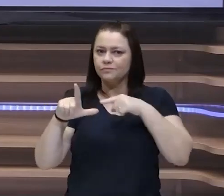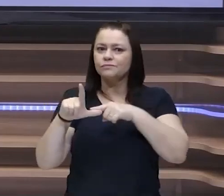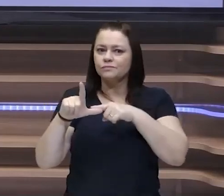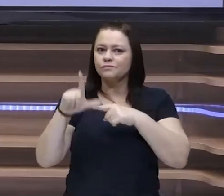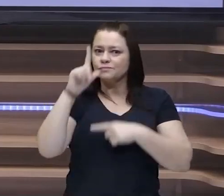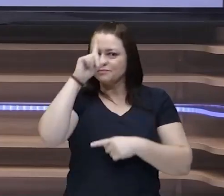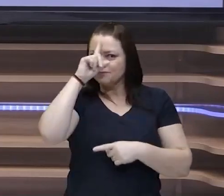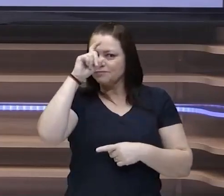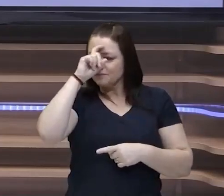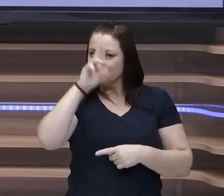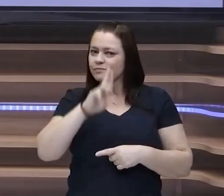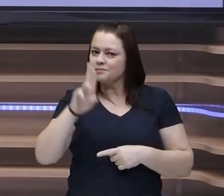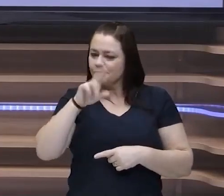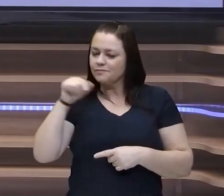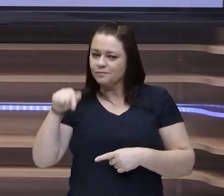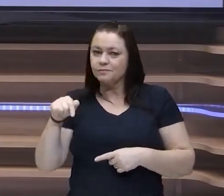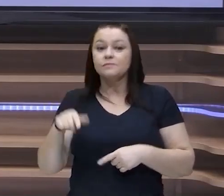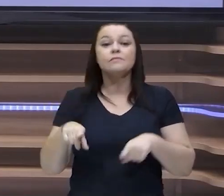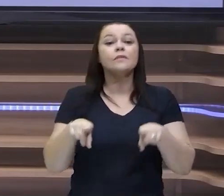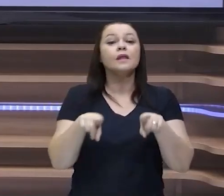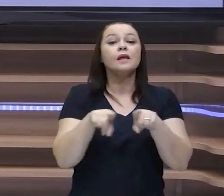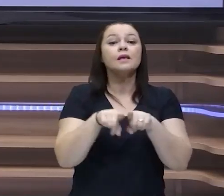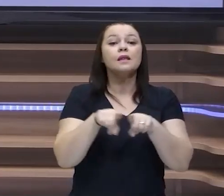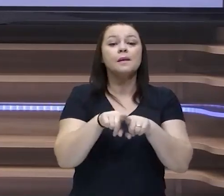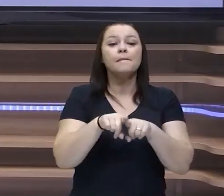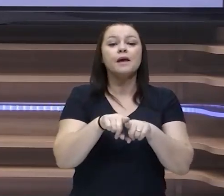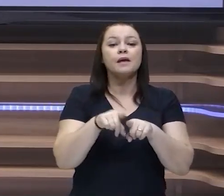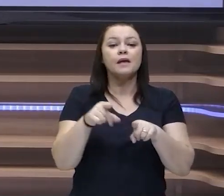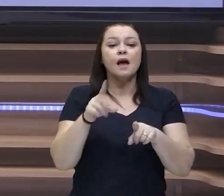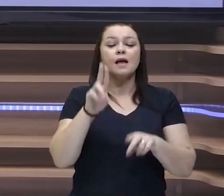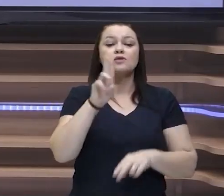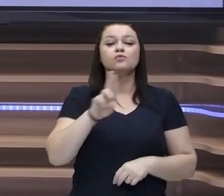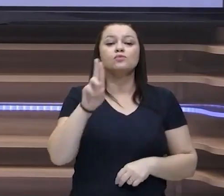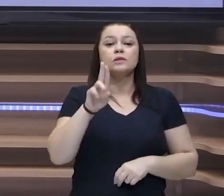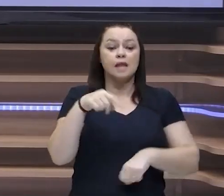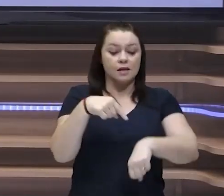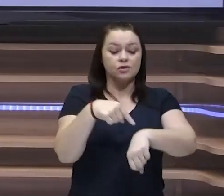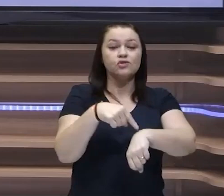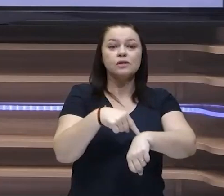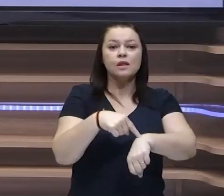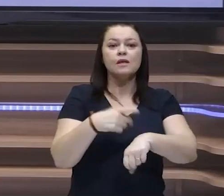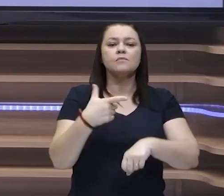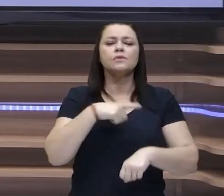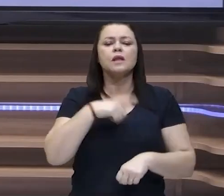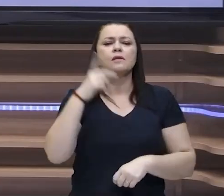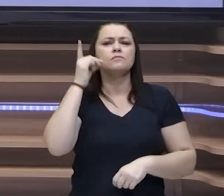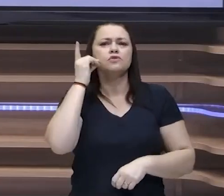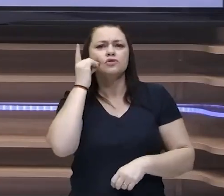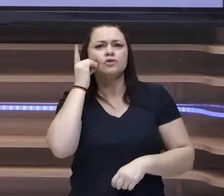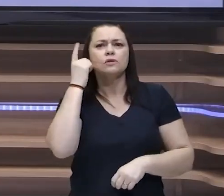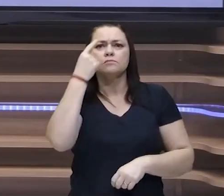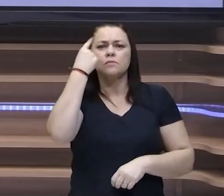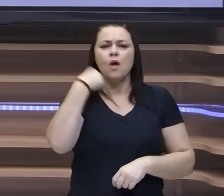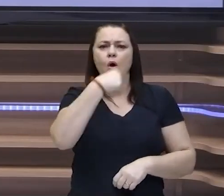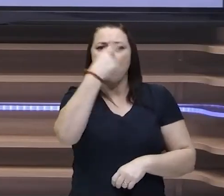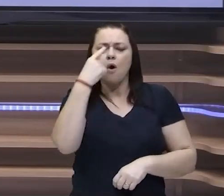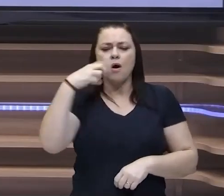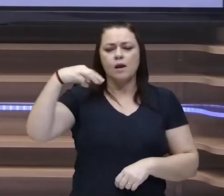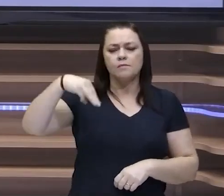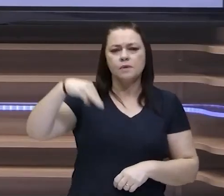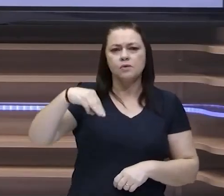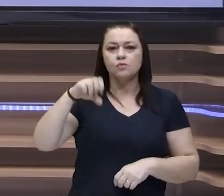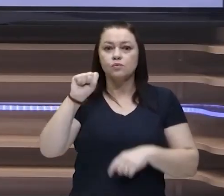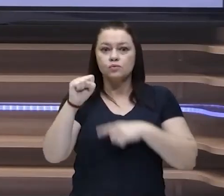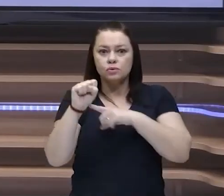quê? As unidades de tempo, nós vimos hoje, né? Quem são as unidades de tempo? Aquelas que envolvem dias, horas, minutos, segundos. Lembra